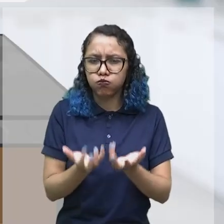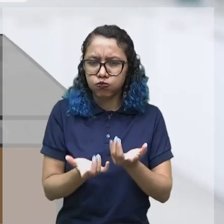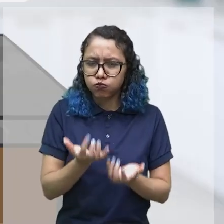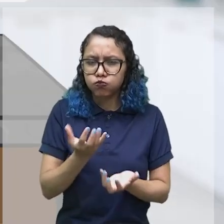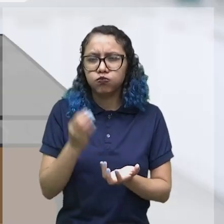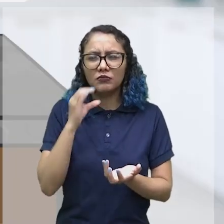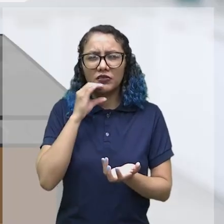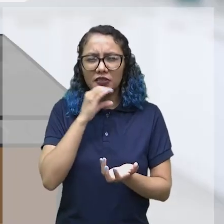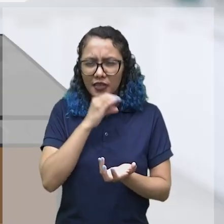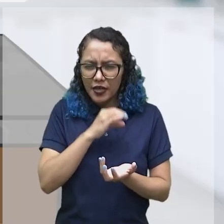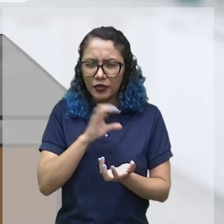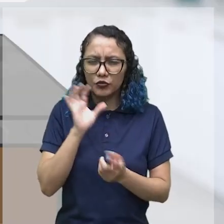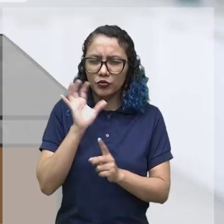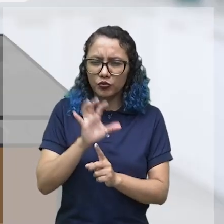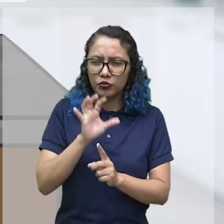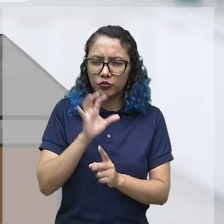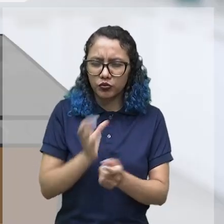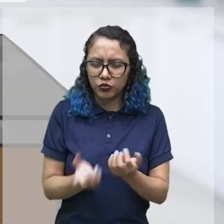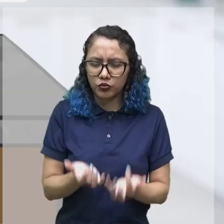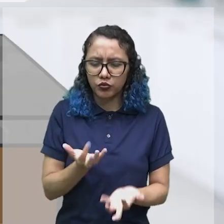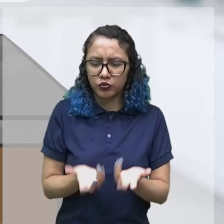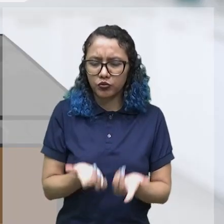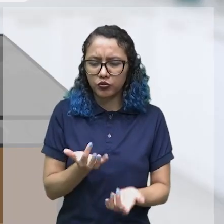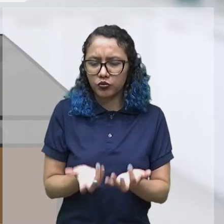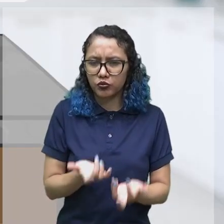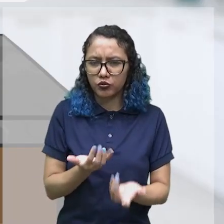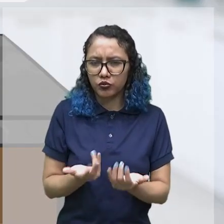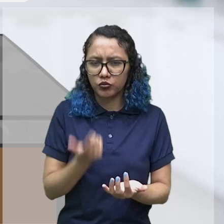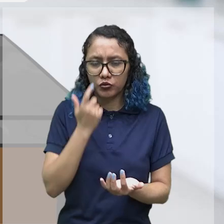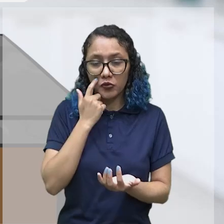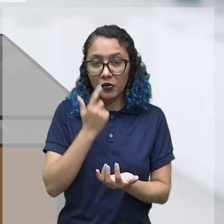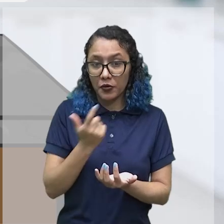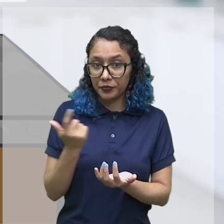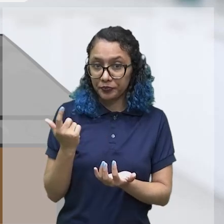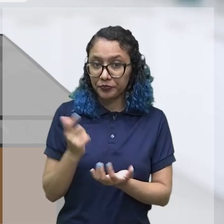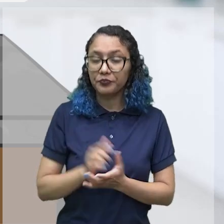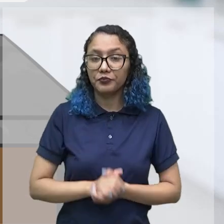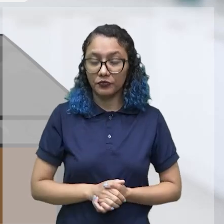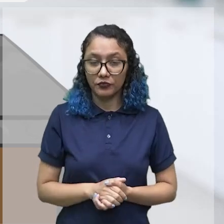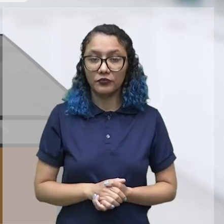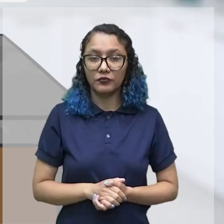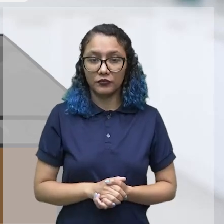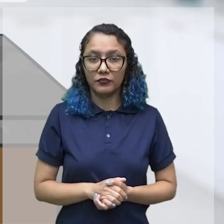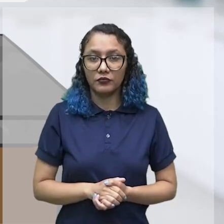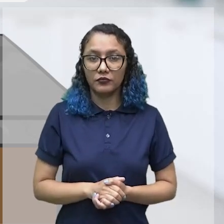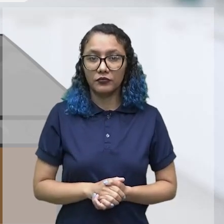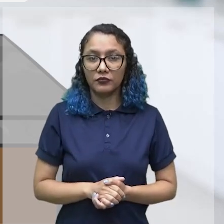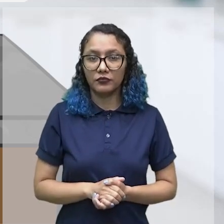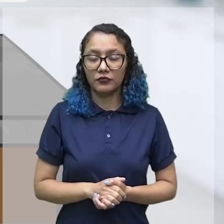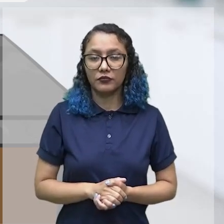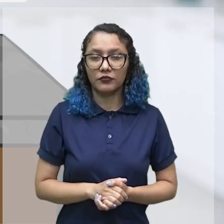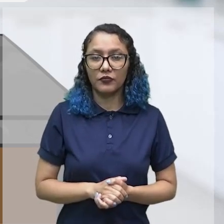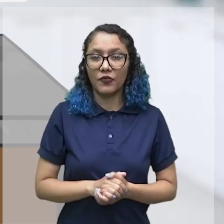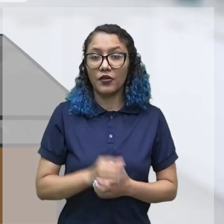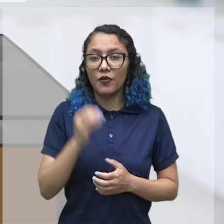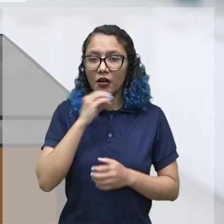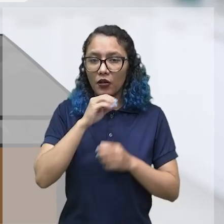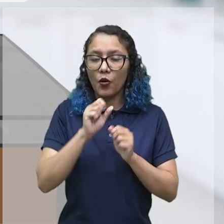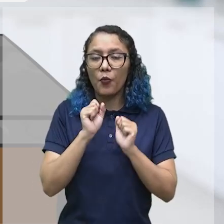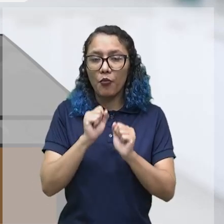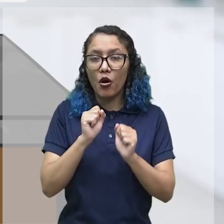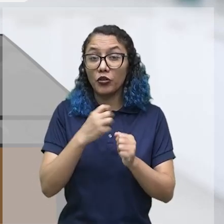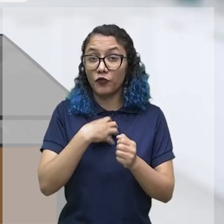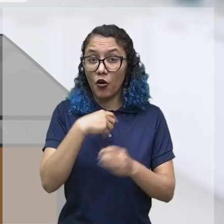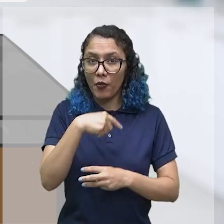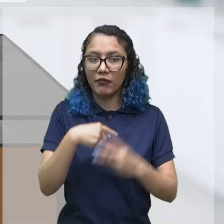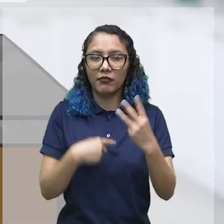que está, né, sendo emitido, transmitido aqui da nossa chaleira, pode ser transmitido das